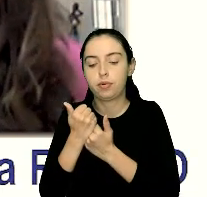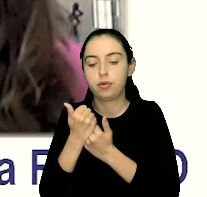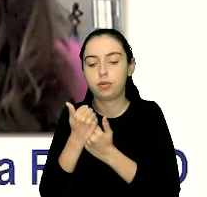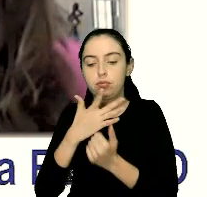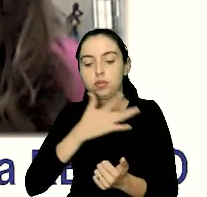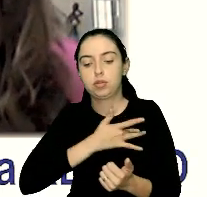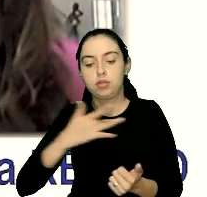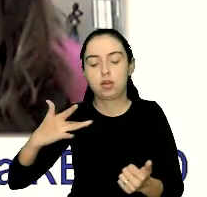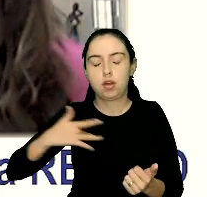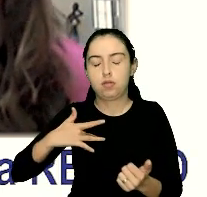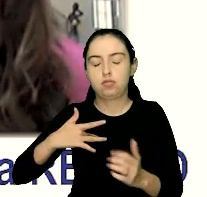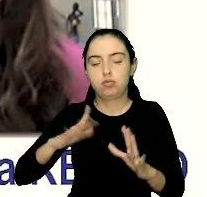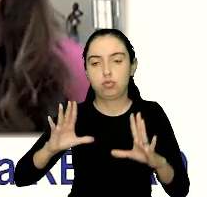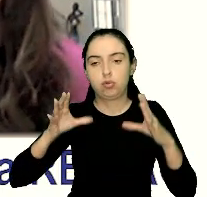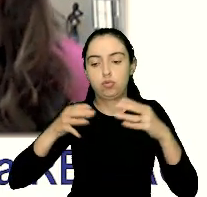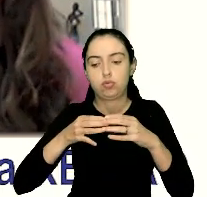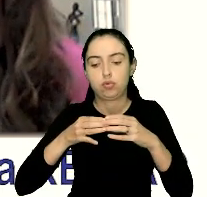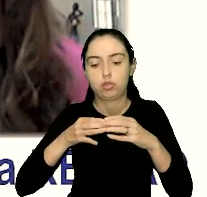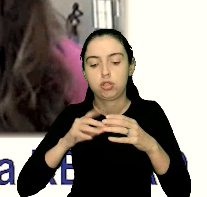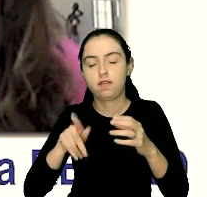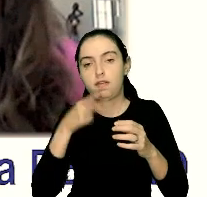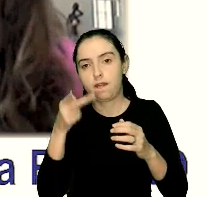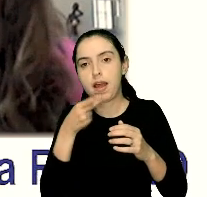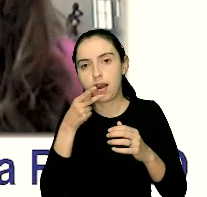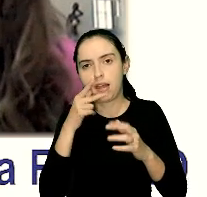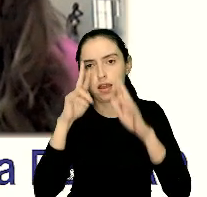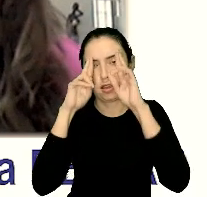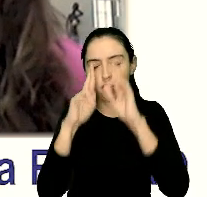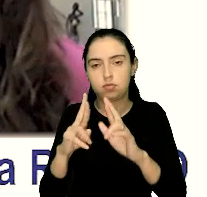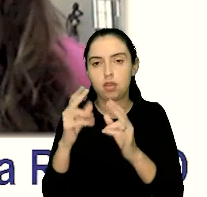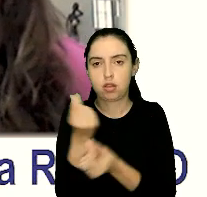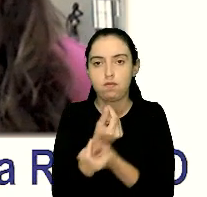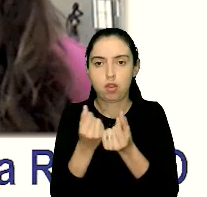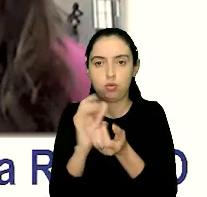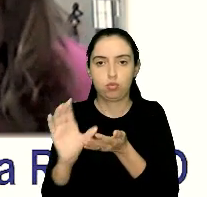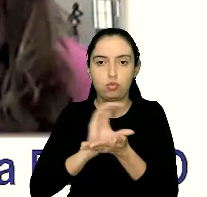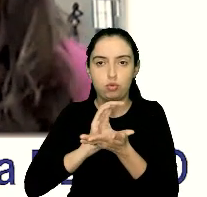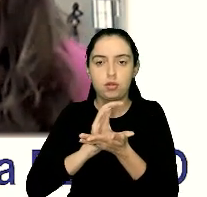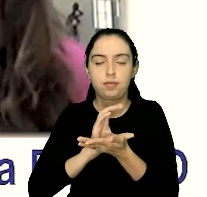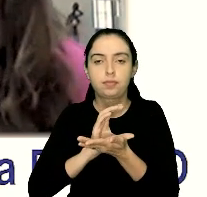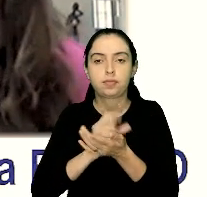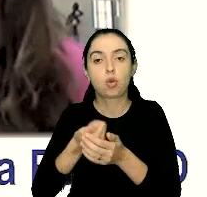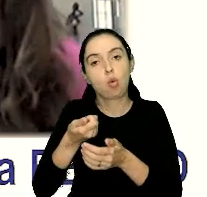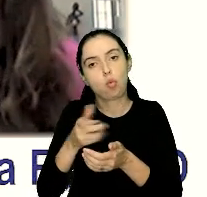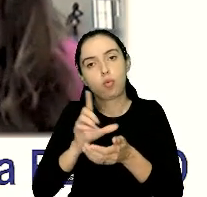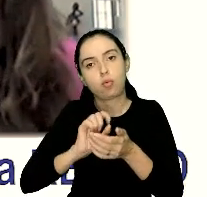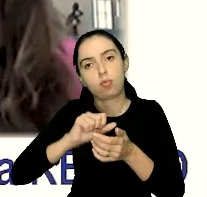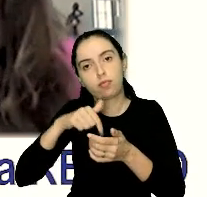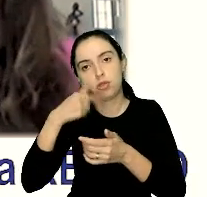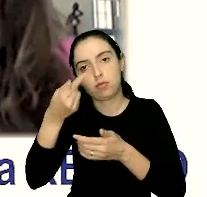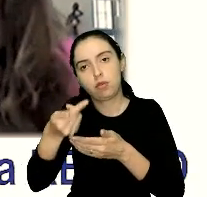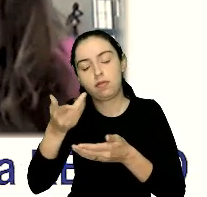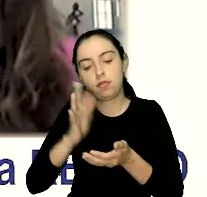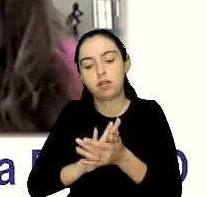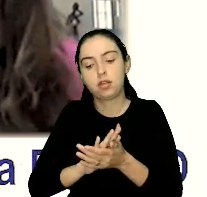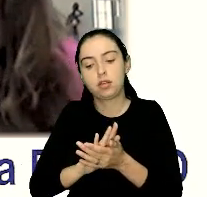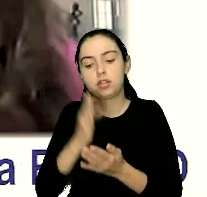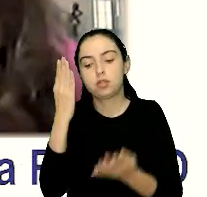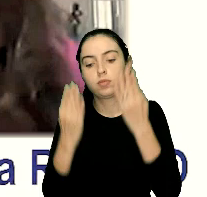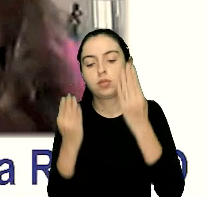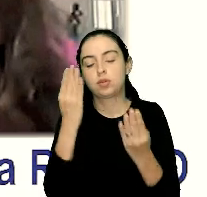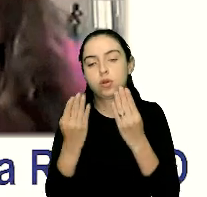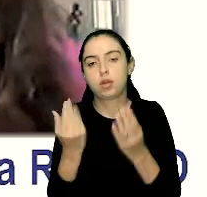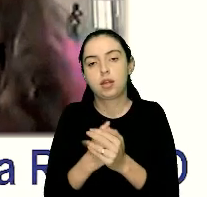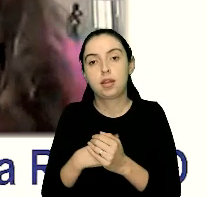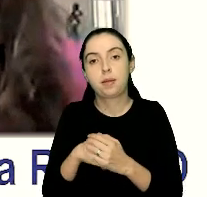que diz respeito a recursos credenciados ou reembolsados de psicologia, psiquiatria,